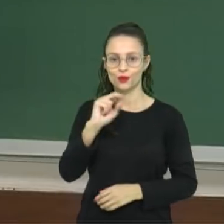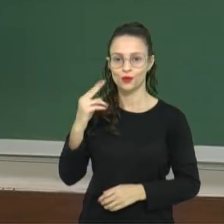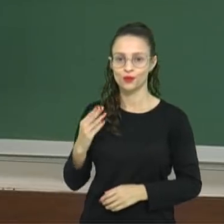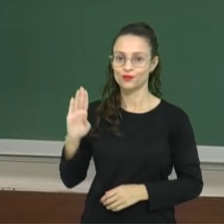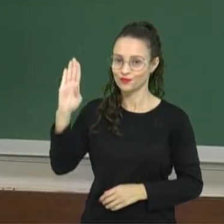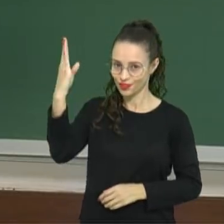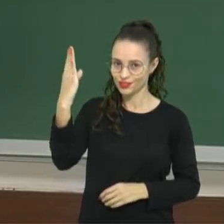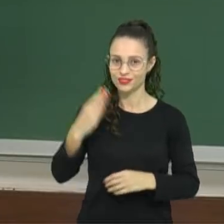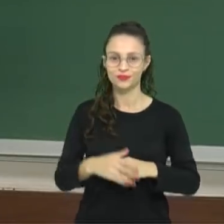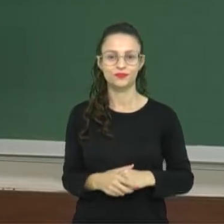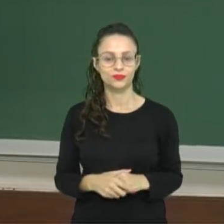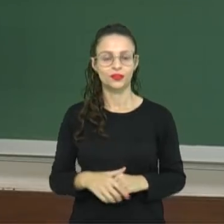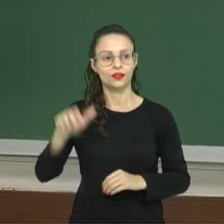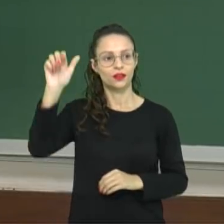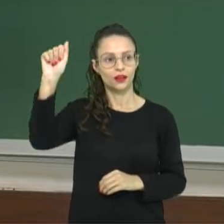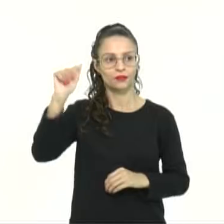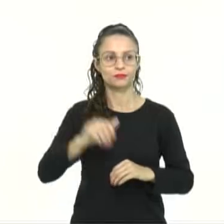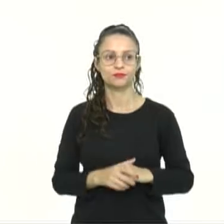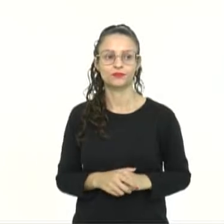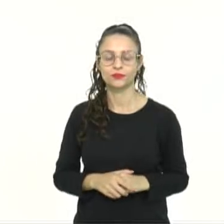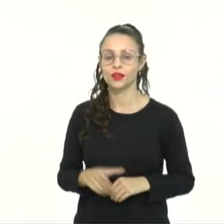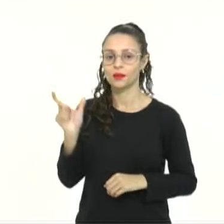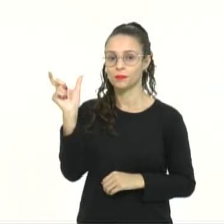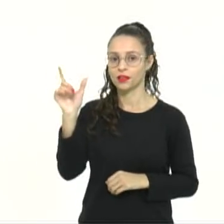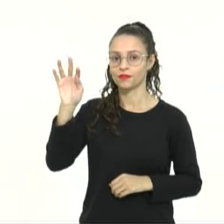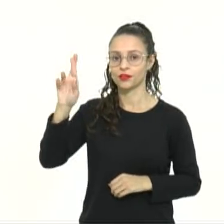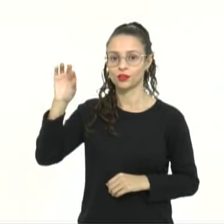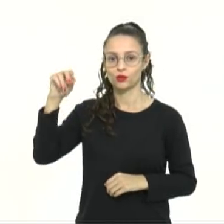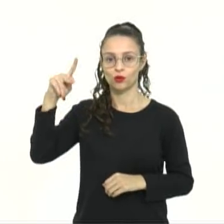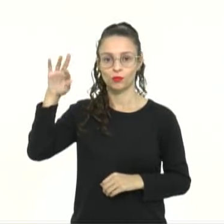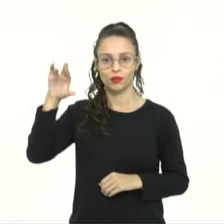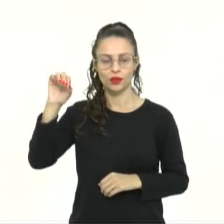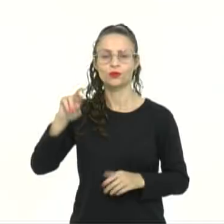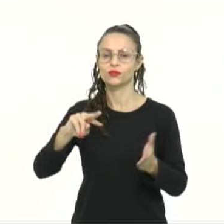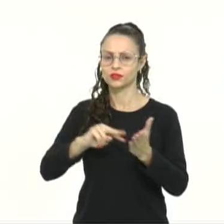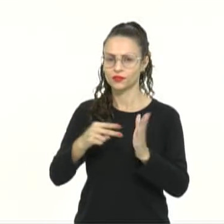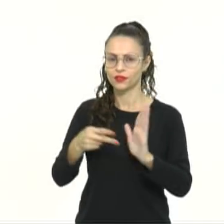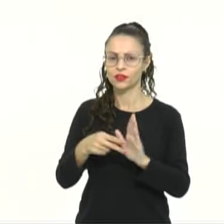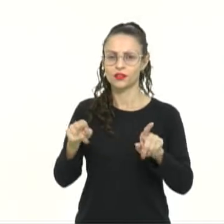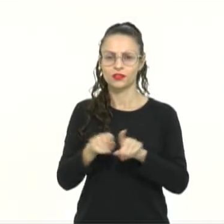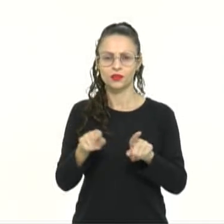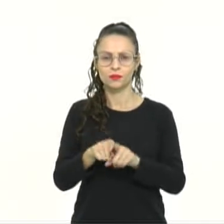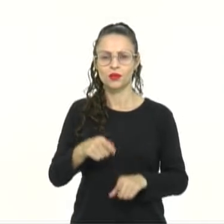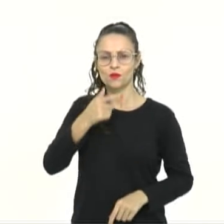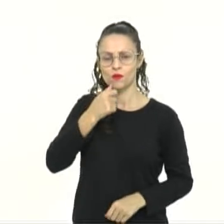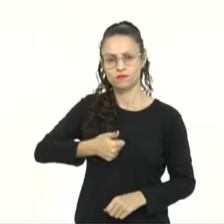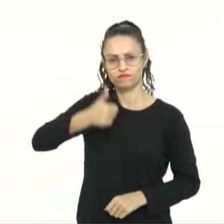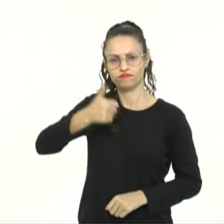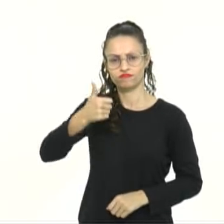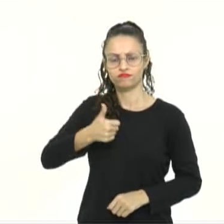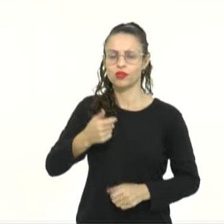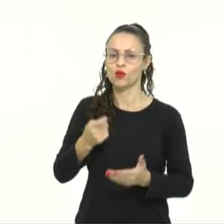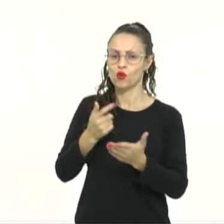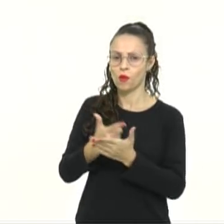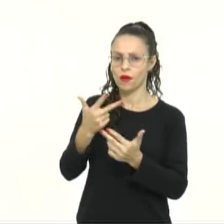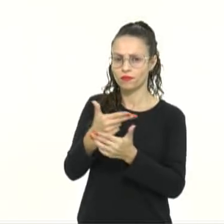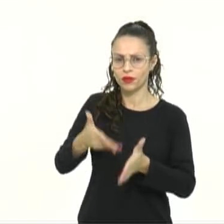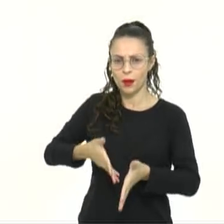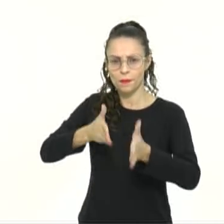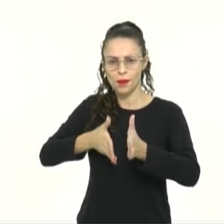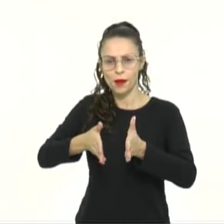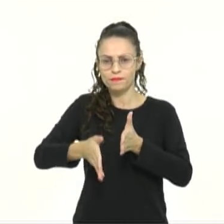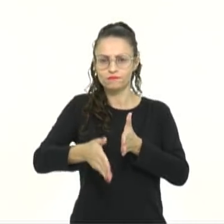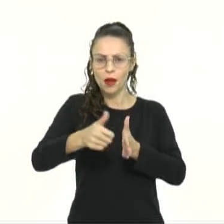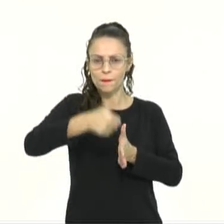ou falsas, né? A letra A, o termo tropeiro referia-se também ao capataz que conduzia ou comprava a tropa? Verdadeiro. Lembra que a gente falou lá no início da